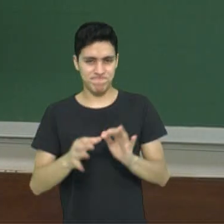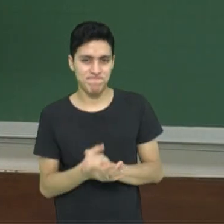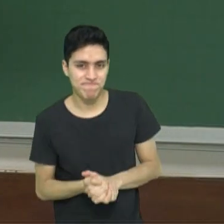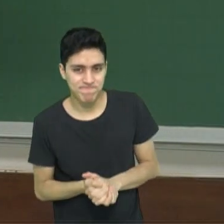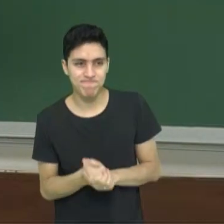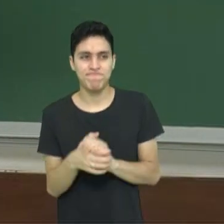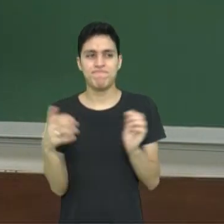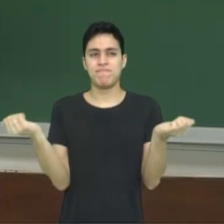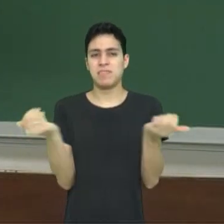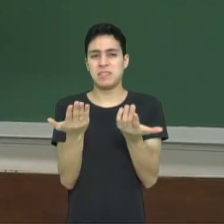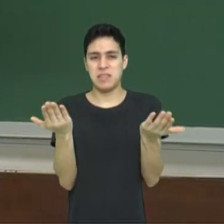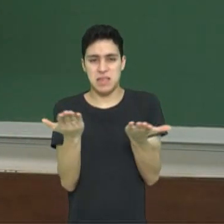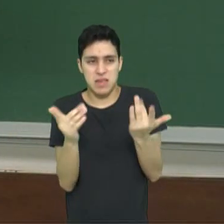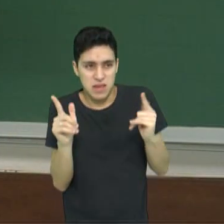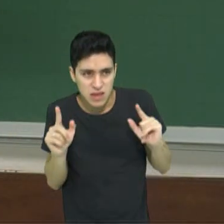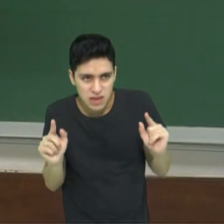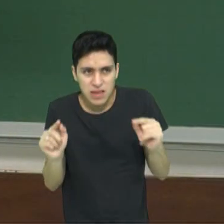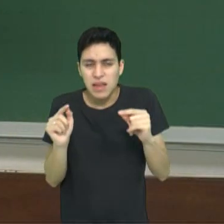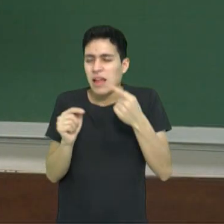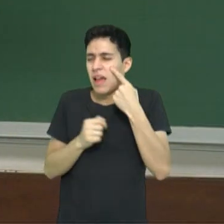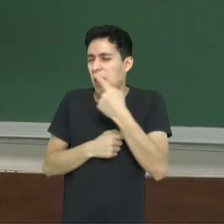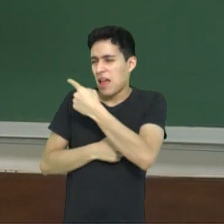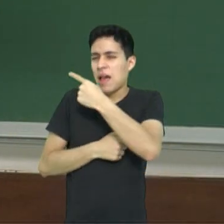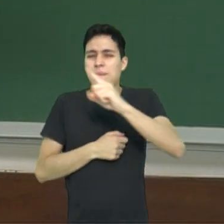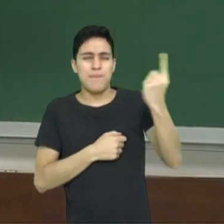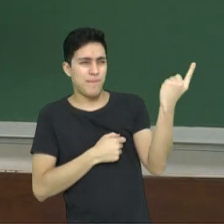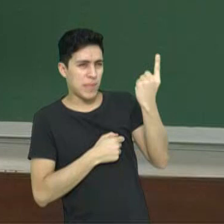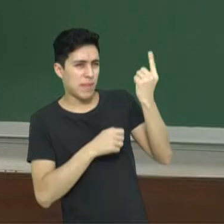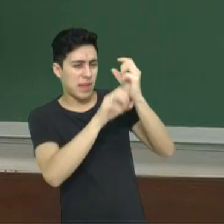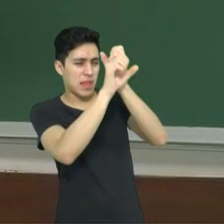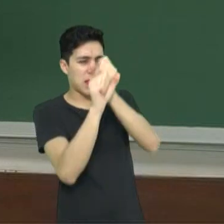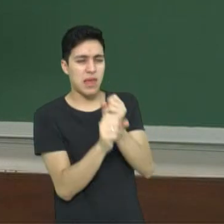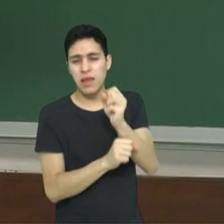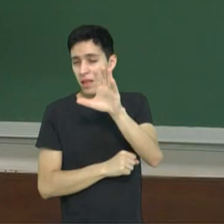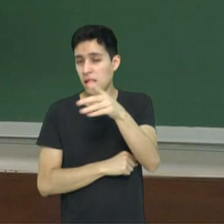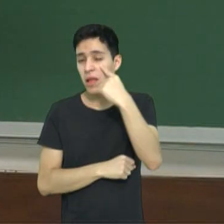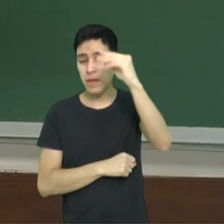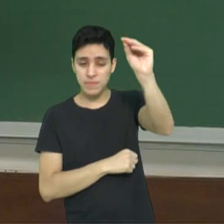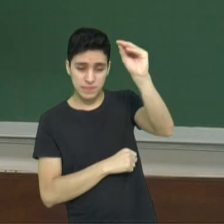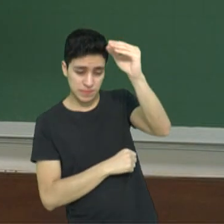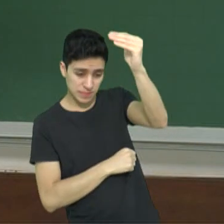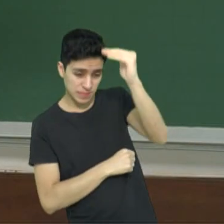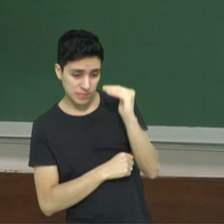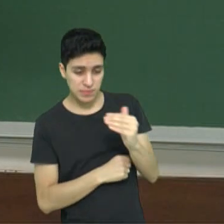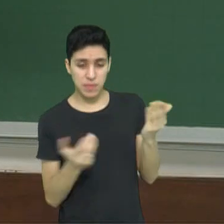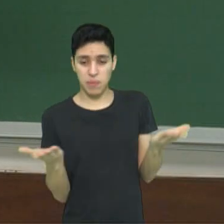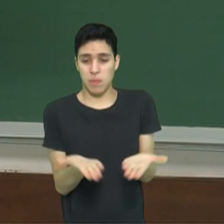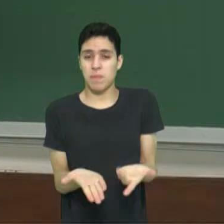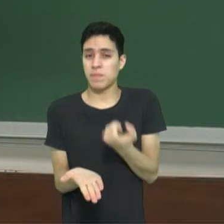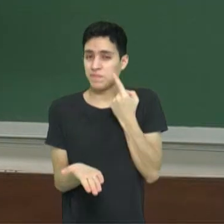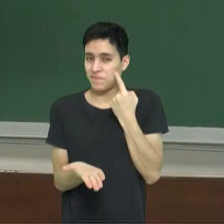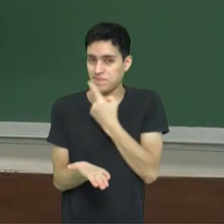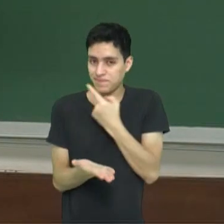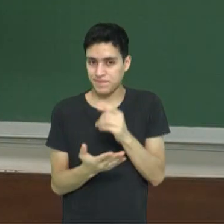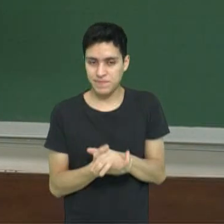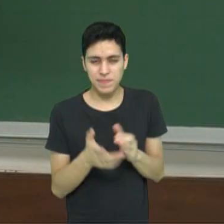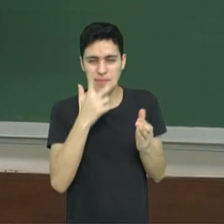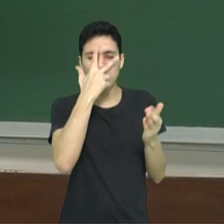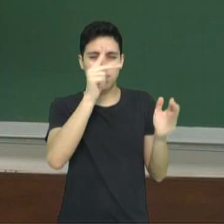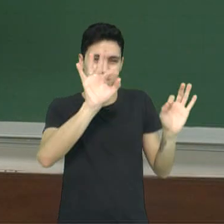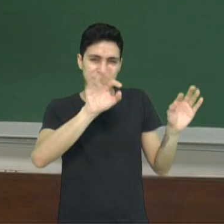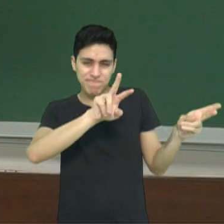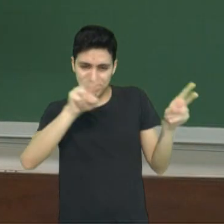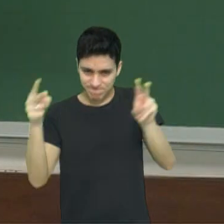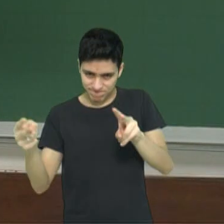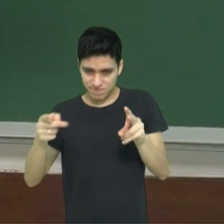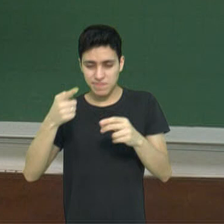vamos agora, em vez de utilizar aquela primeira equação, nós vamos utilizar esta aqui, ó. Vocês vão ver que no final,